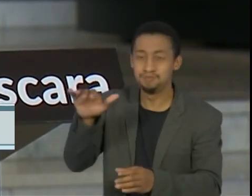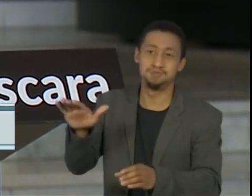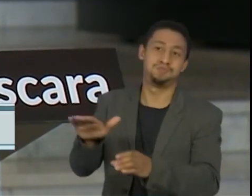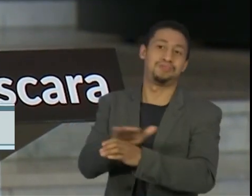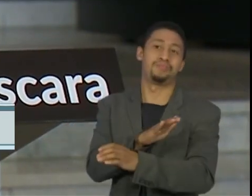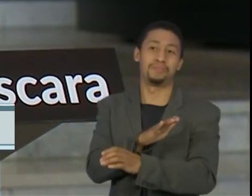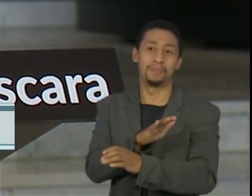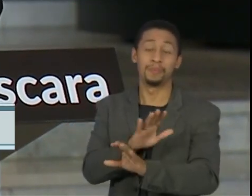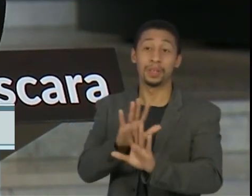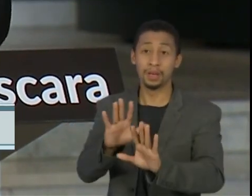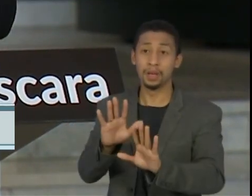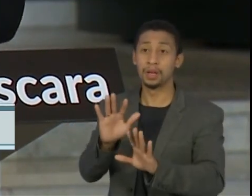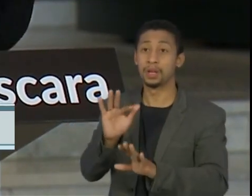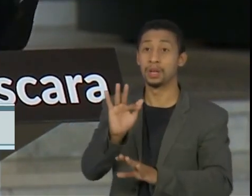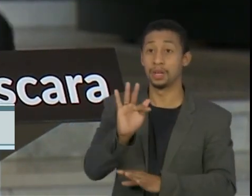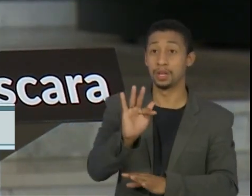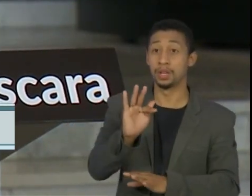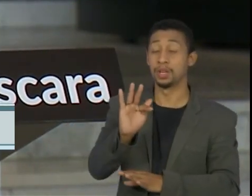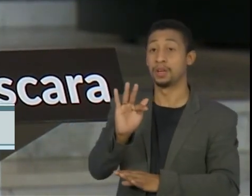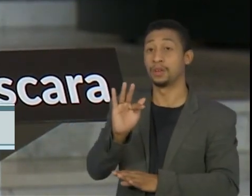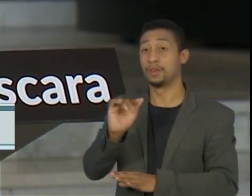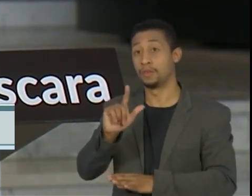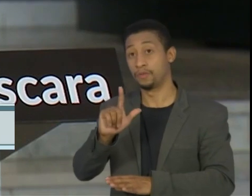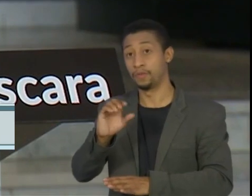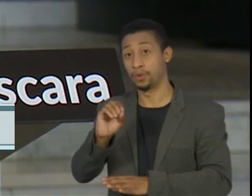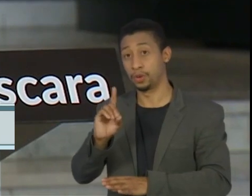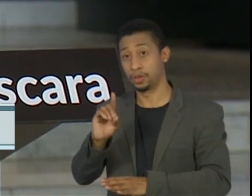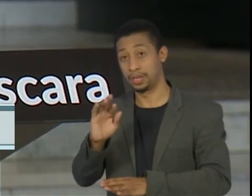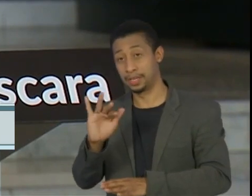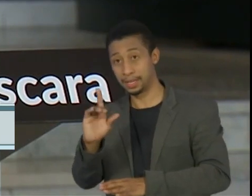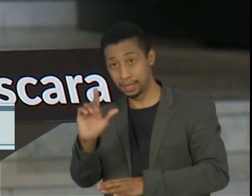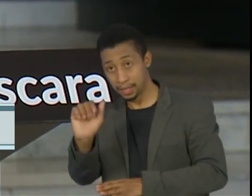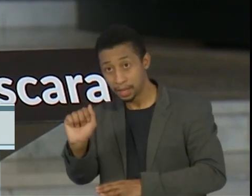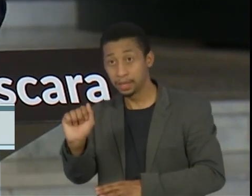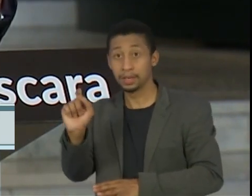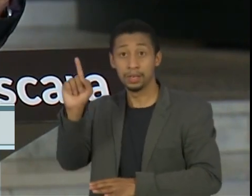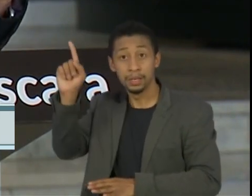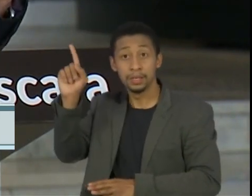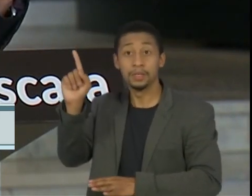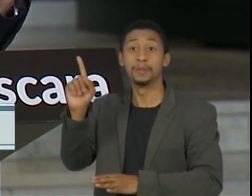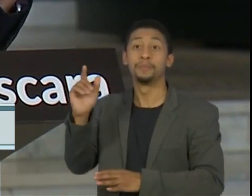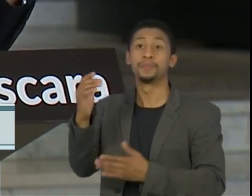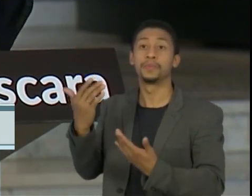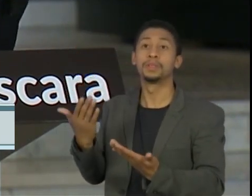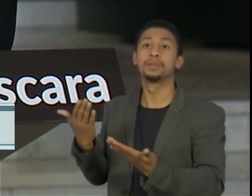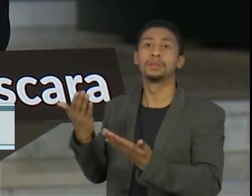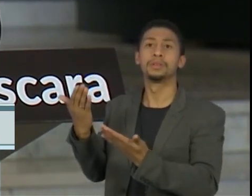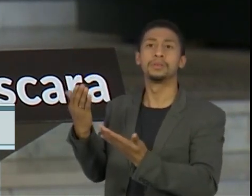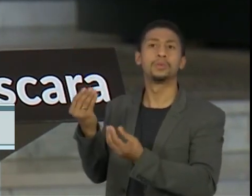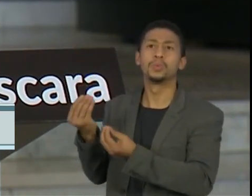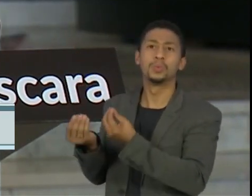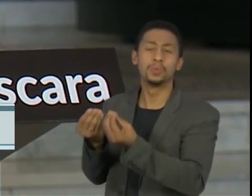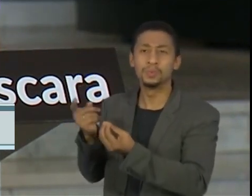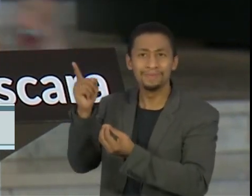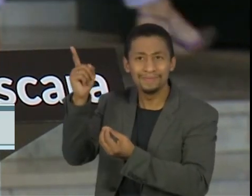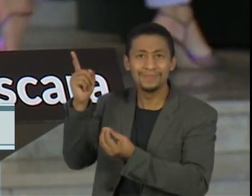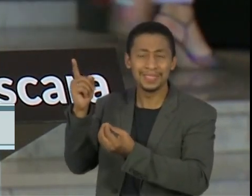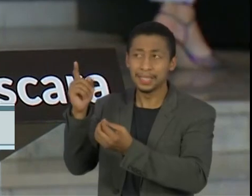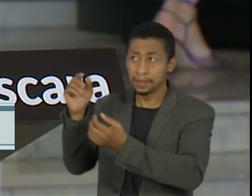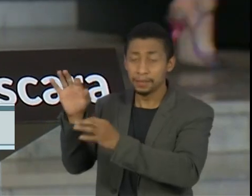em outros países, em outros estados americanos, é que com essa liberação de